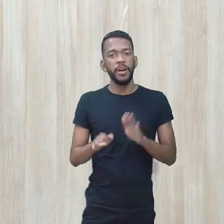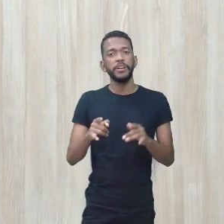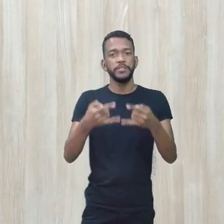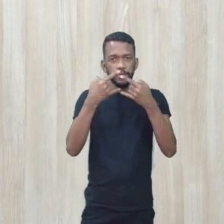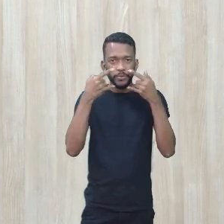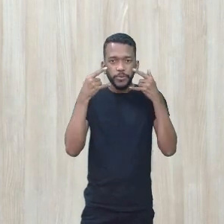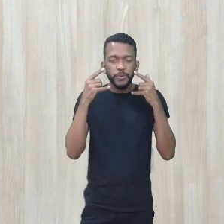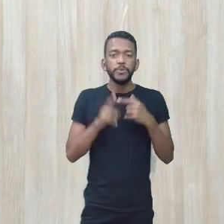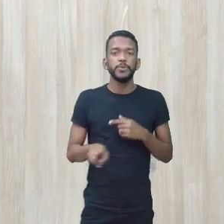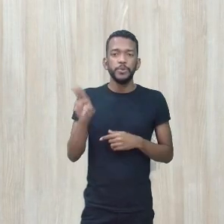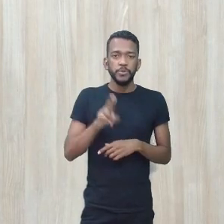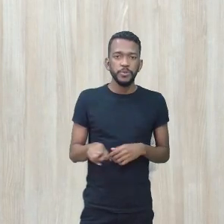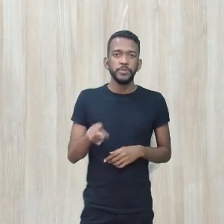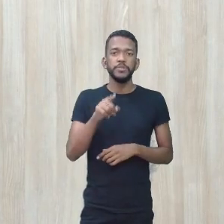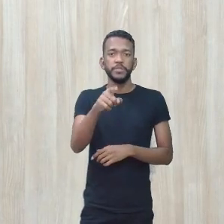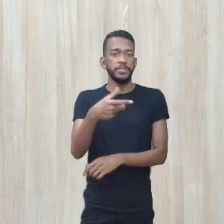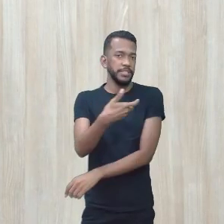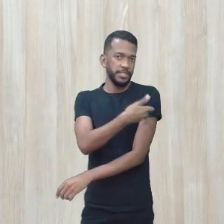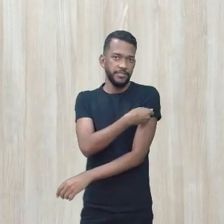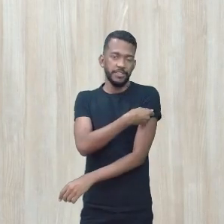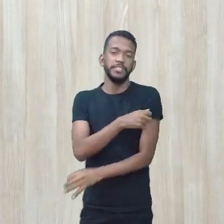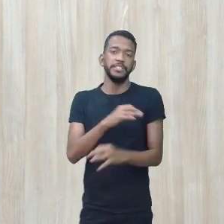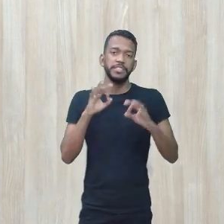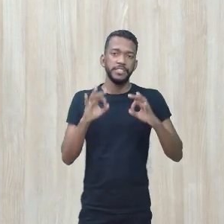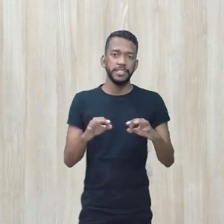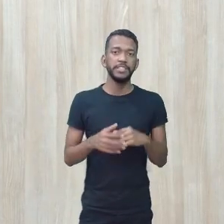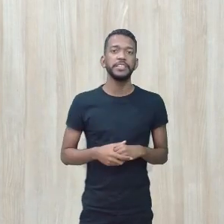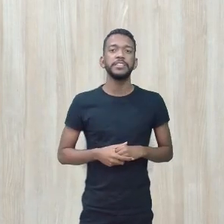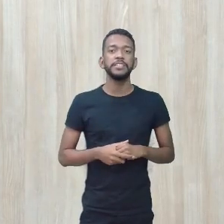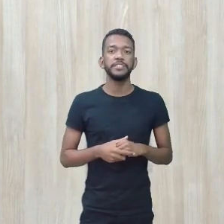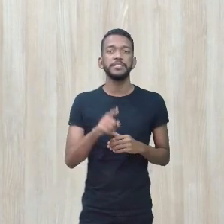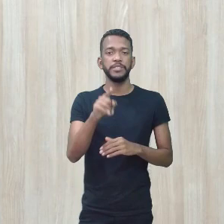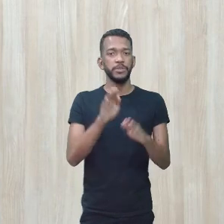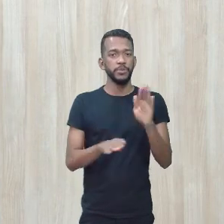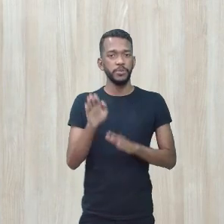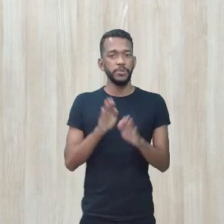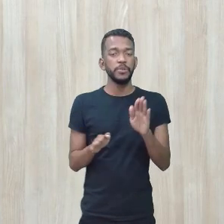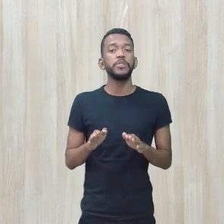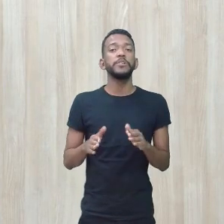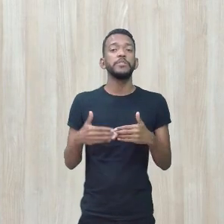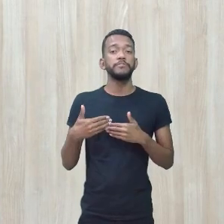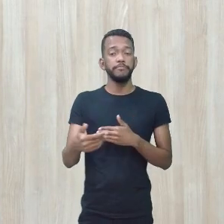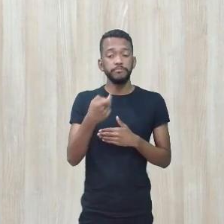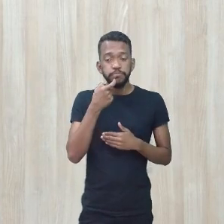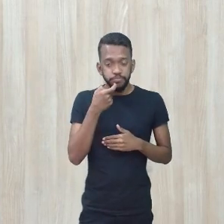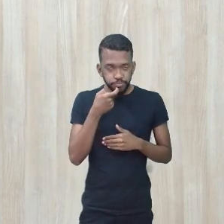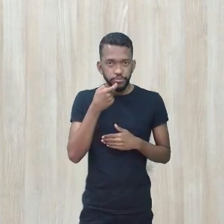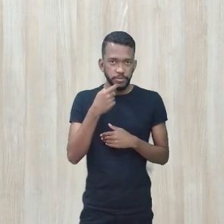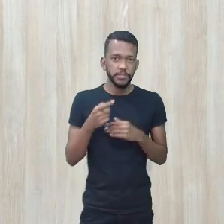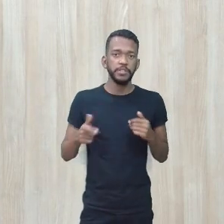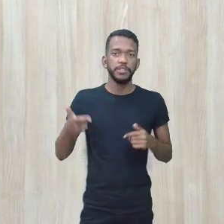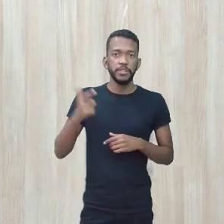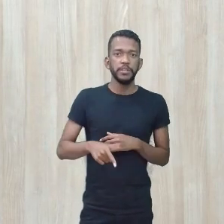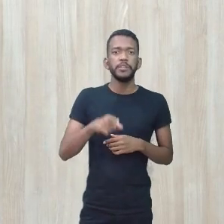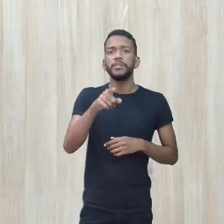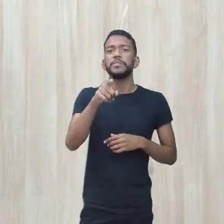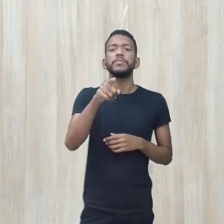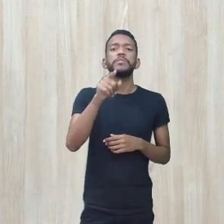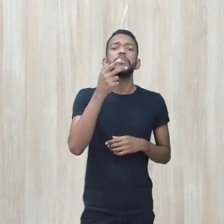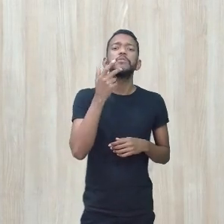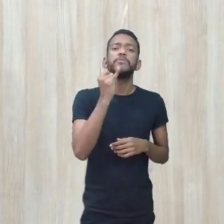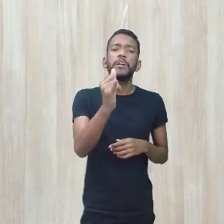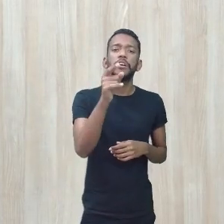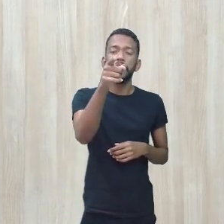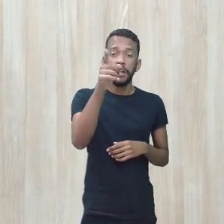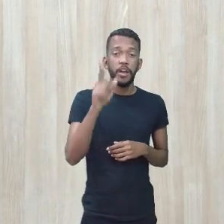use máscara, se vacine, viu? Tome cuidado que logo a gente está aí novamente. E diga